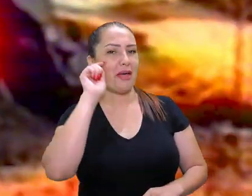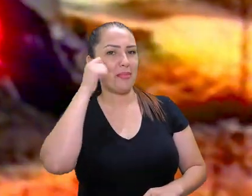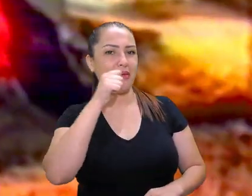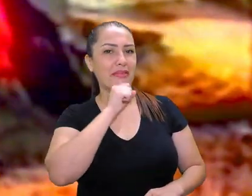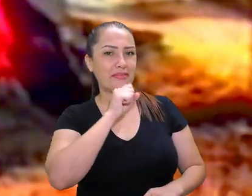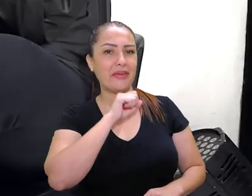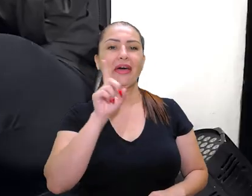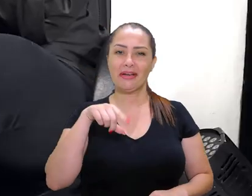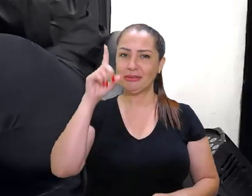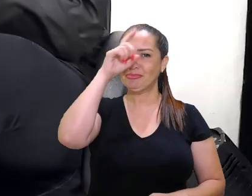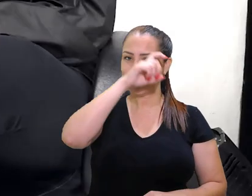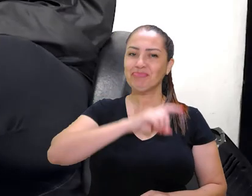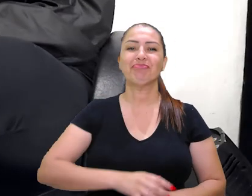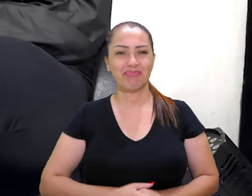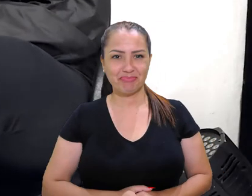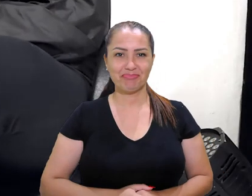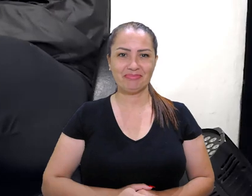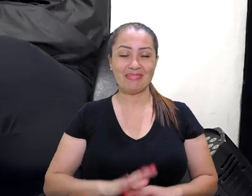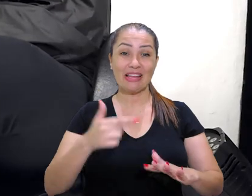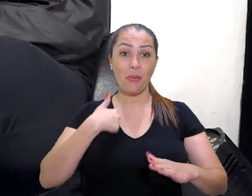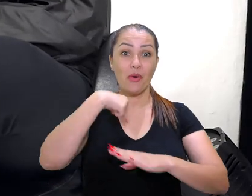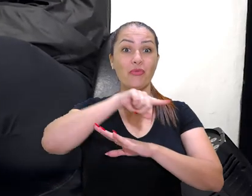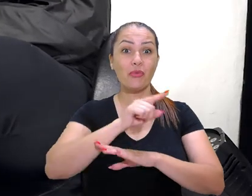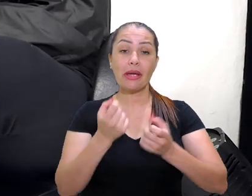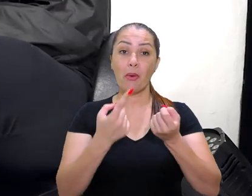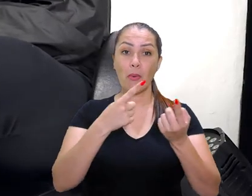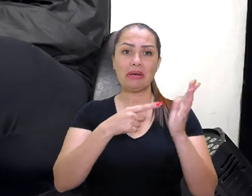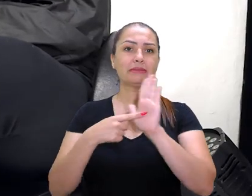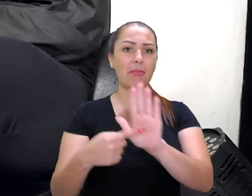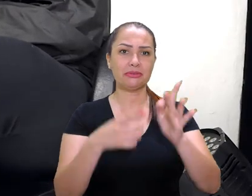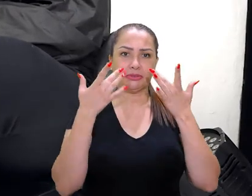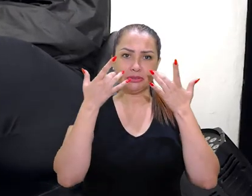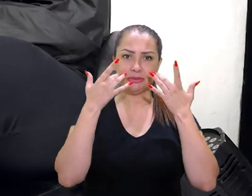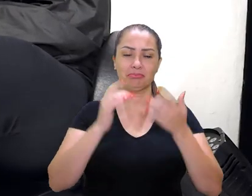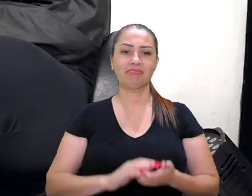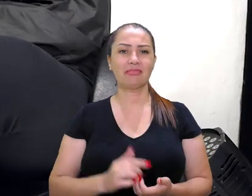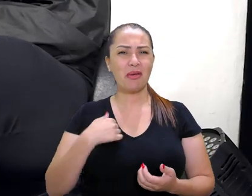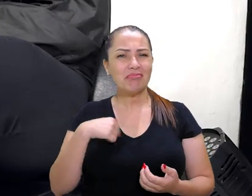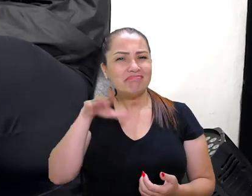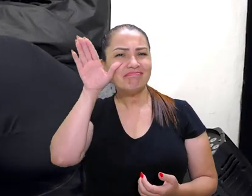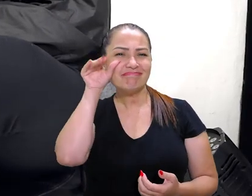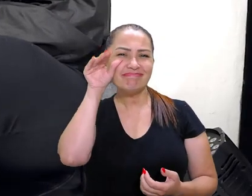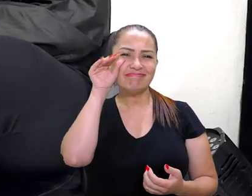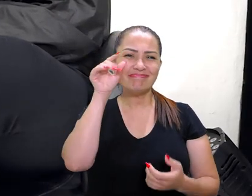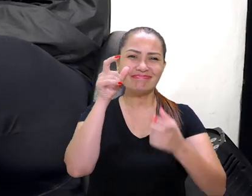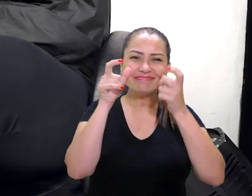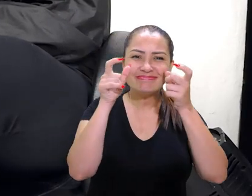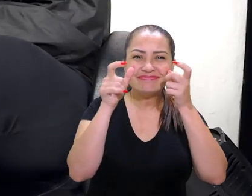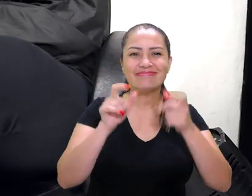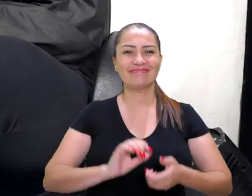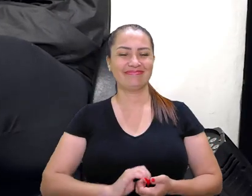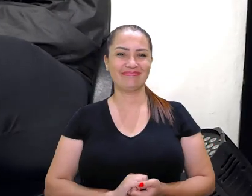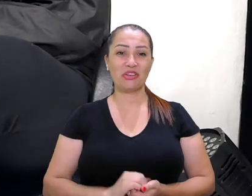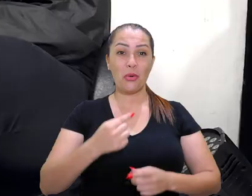tá braba. E eu fui em algumas dessas apresentações e chamava atenção isso porque eu acho que foram